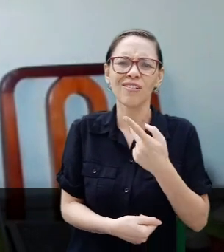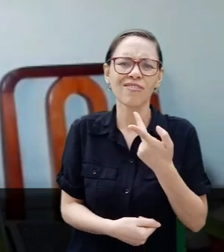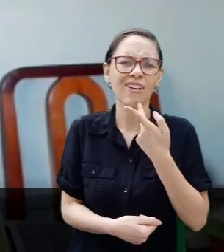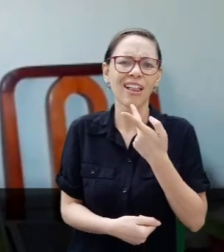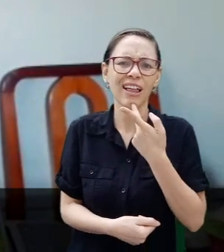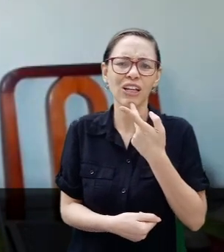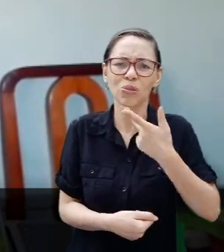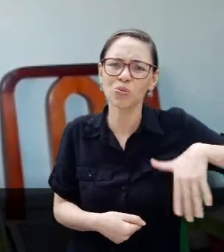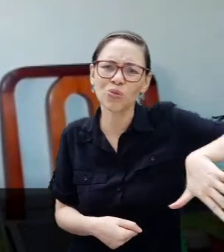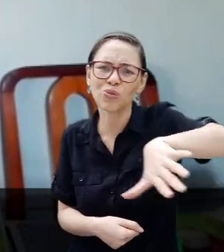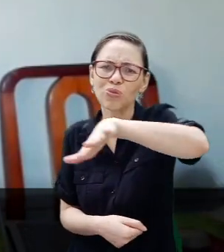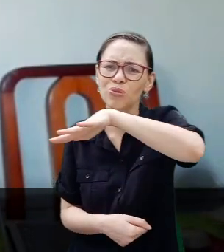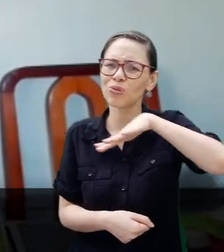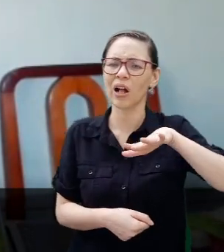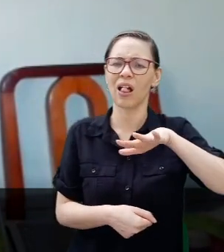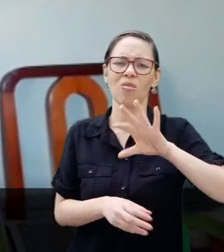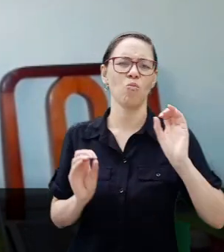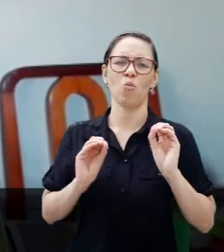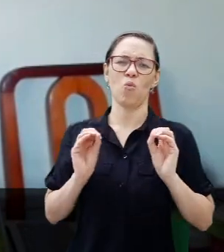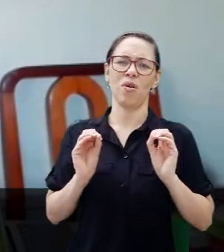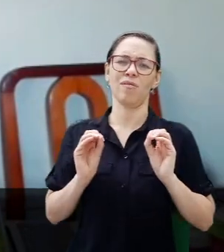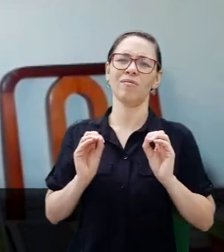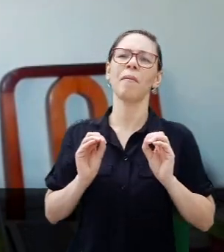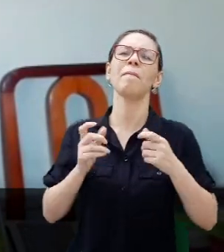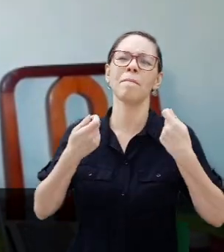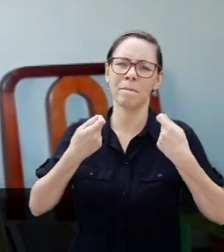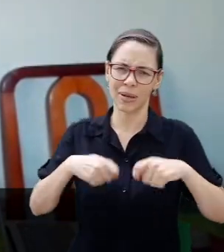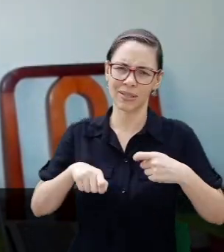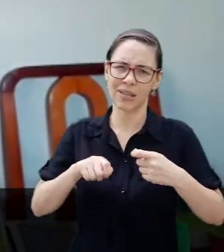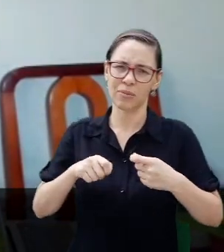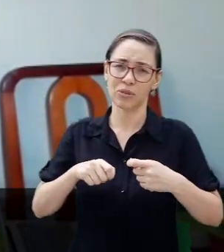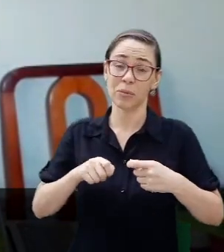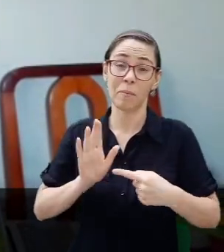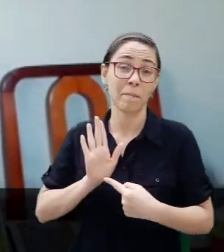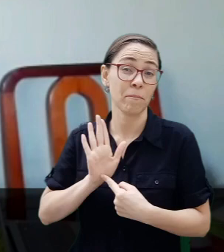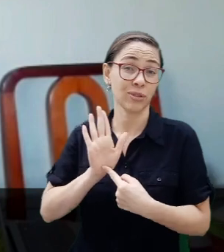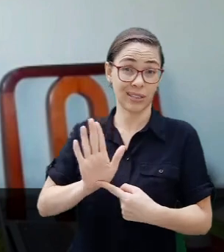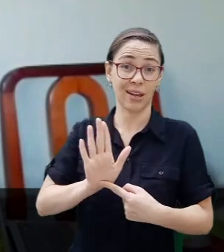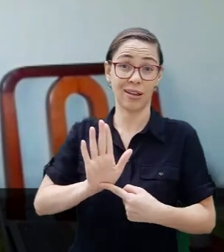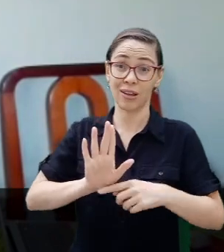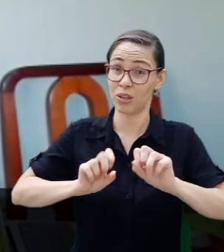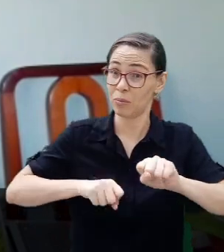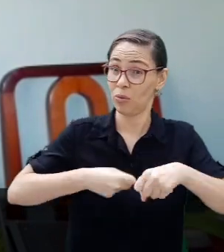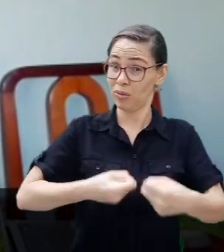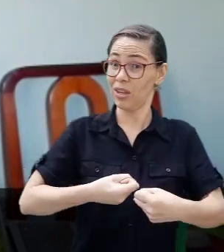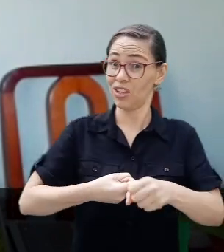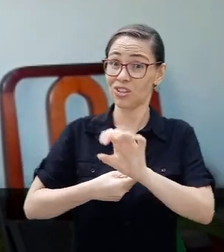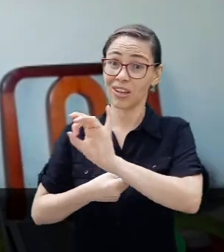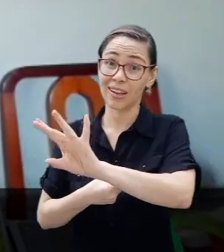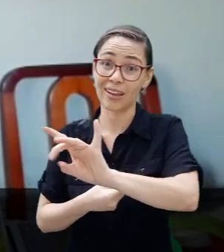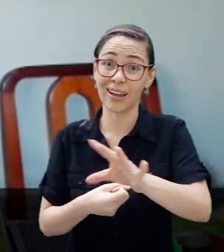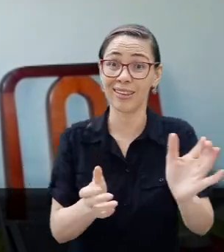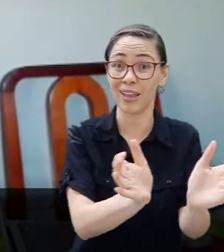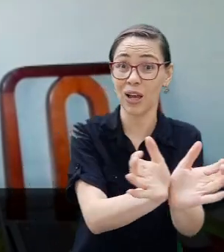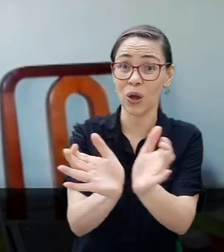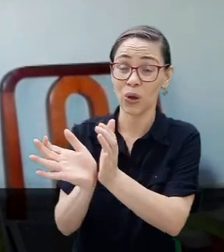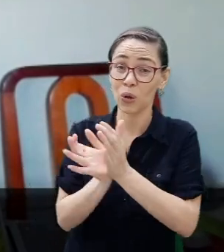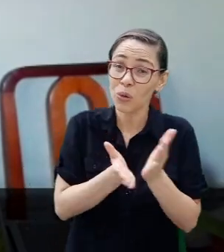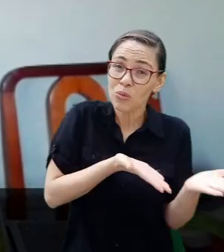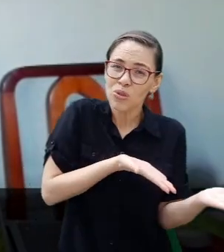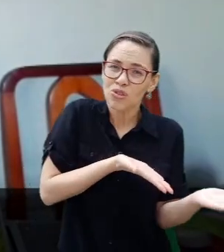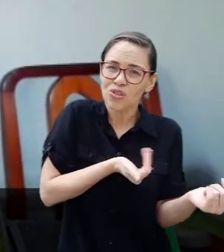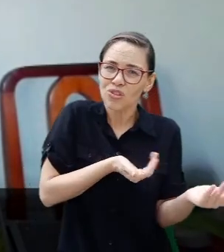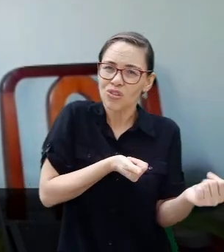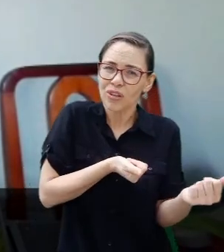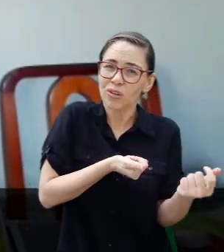recorte, porque mais uma vez a gente vai ser demarcado pelo poder de quem pode viver e de quem